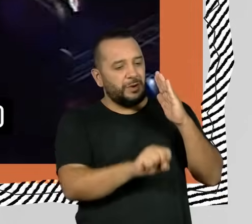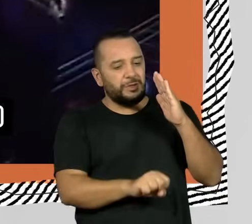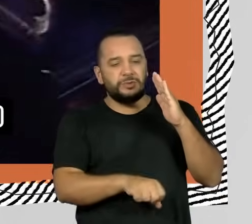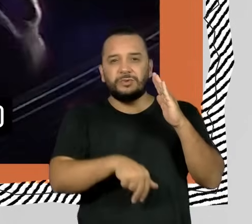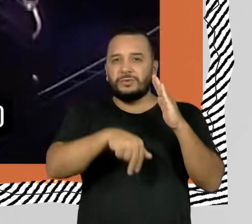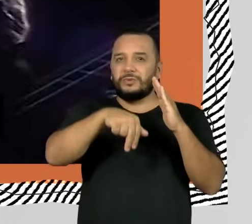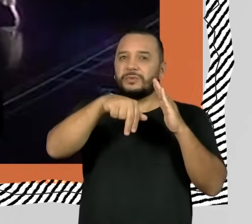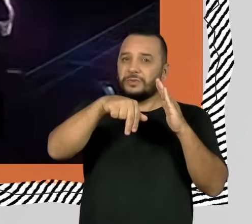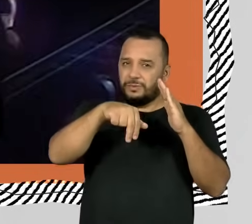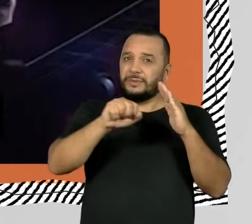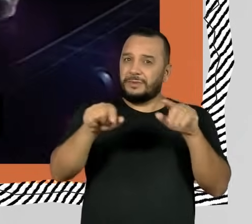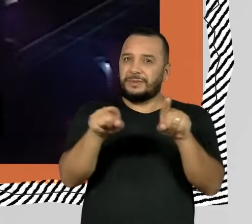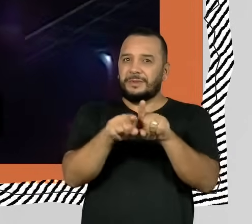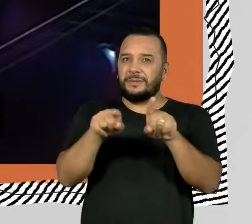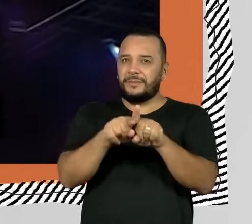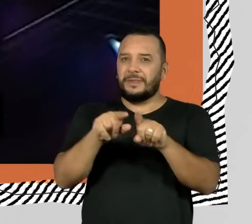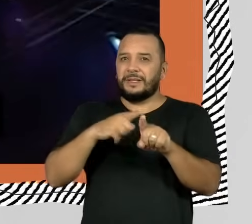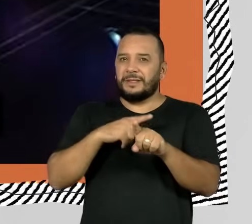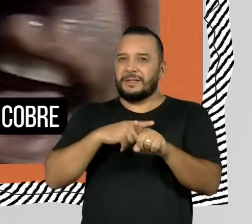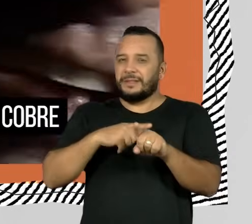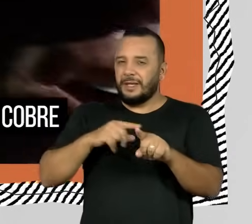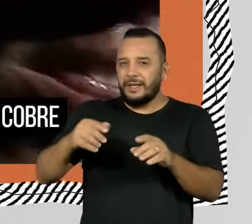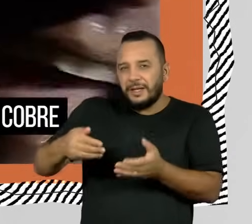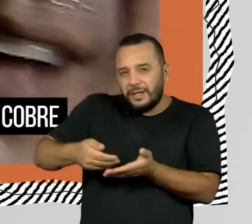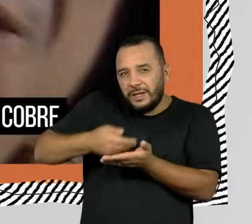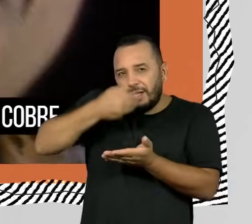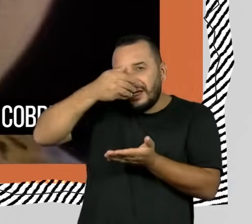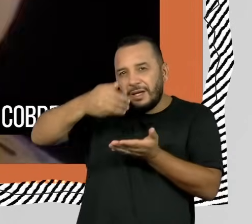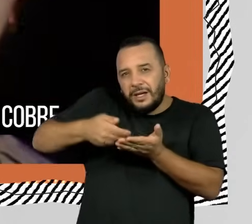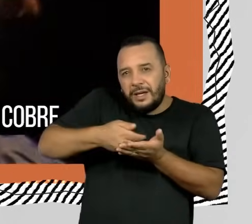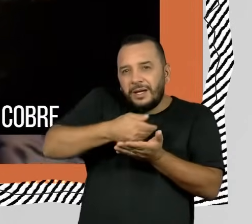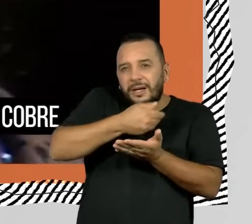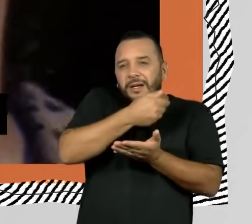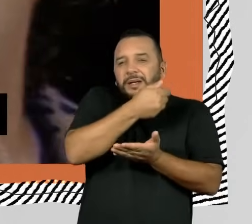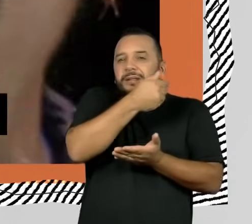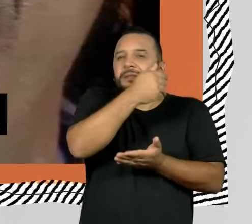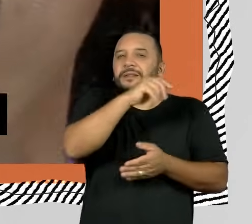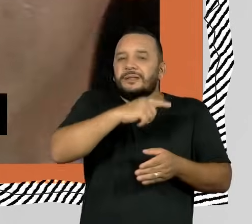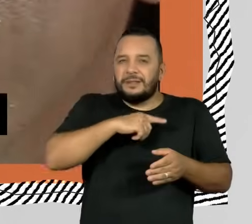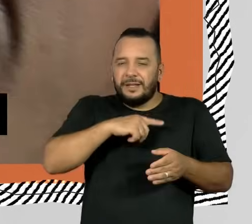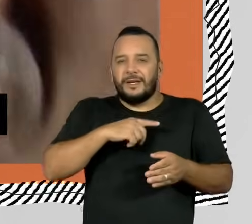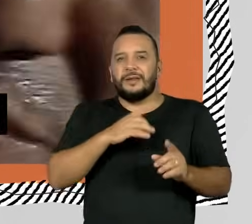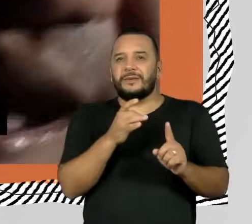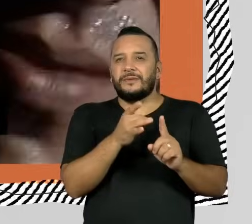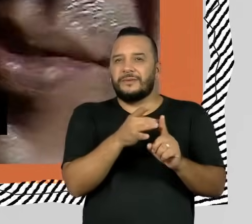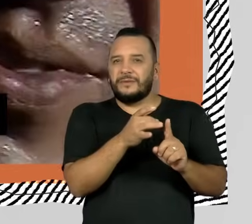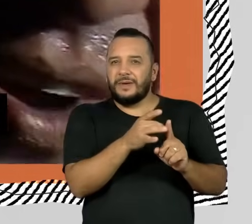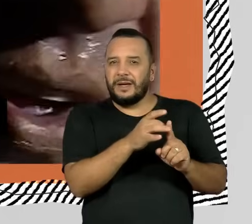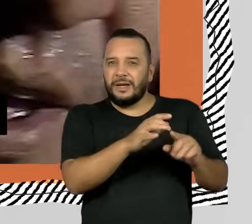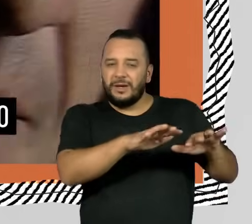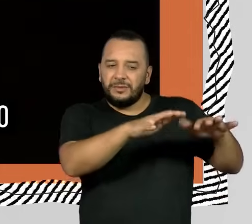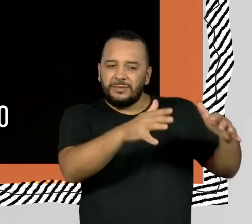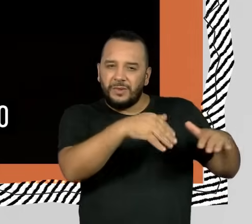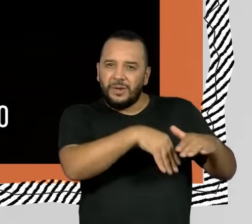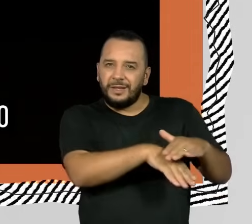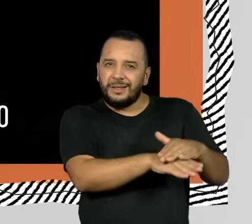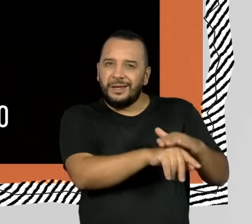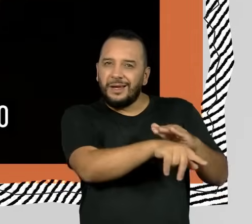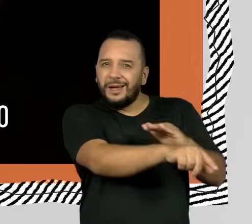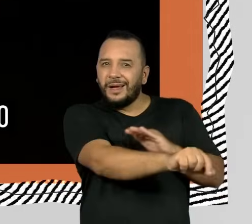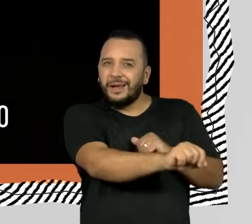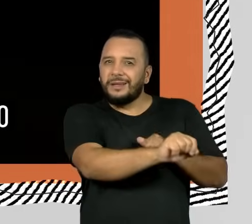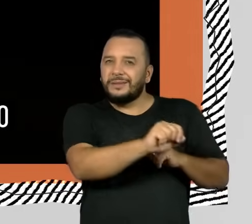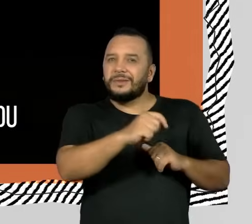tava cheinho de pirão e de angu, sem contar com mais uns cobre lá no fundo do baú.